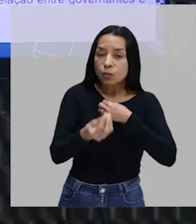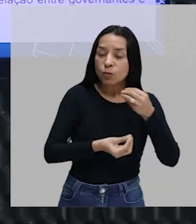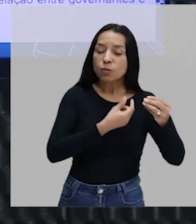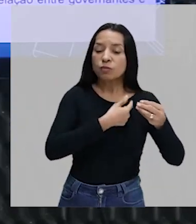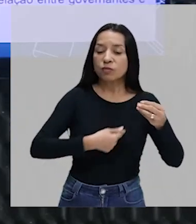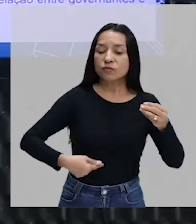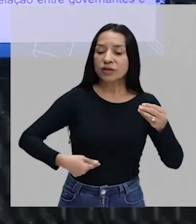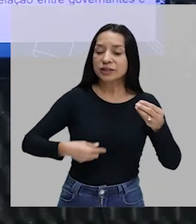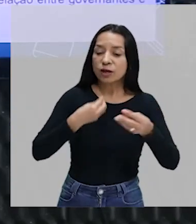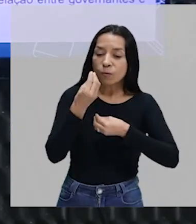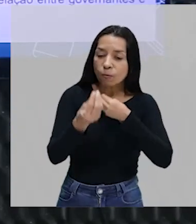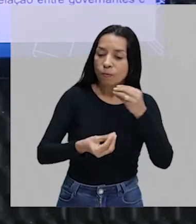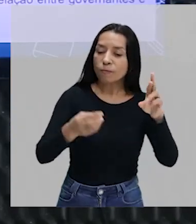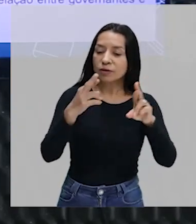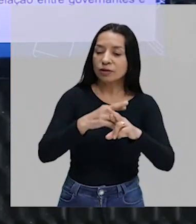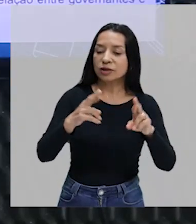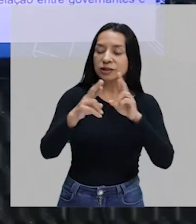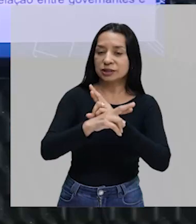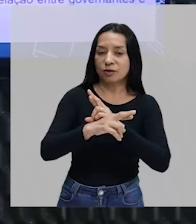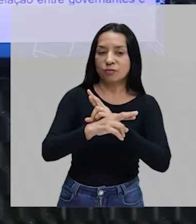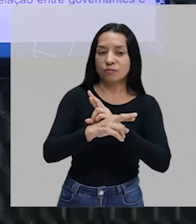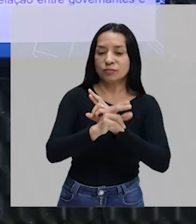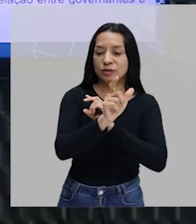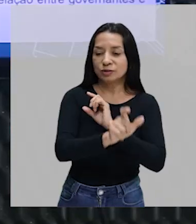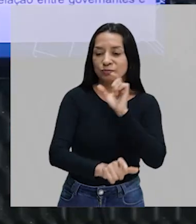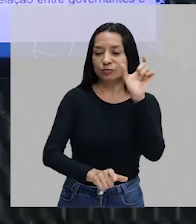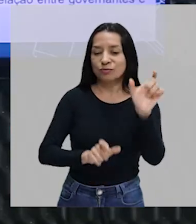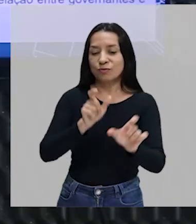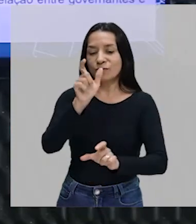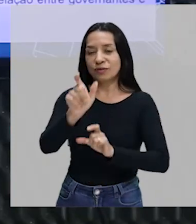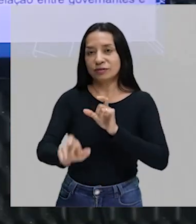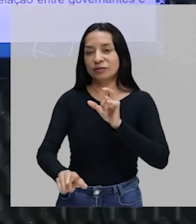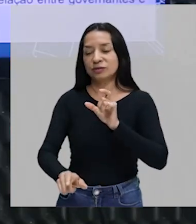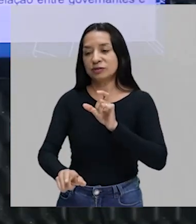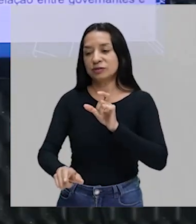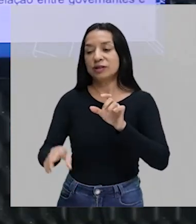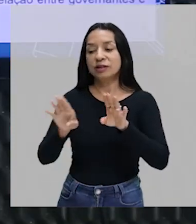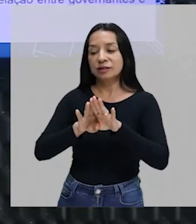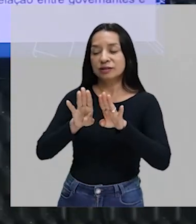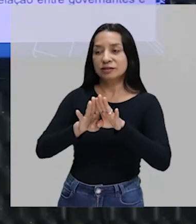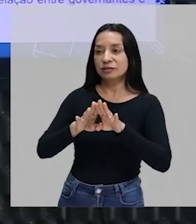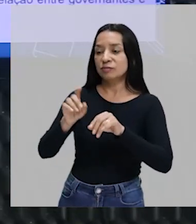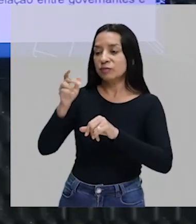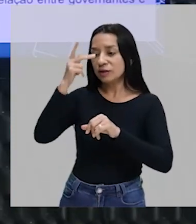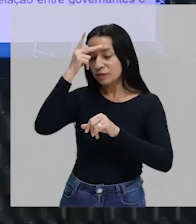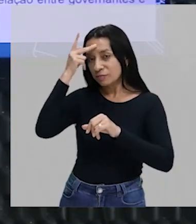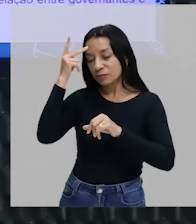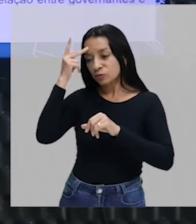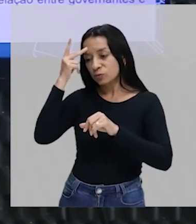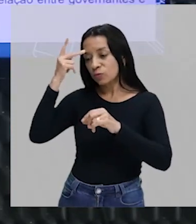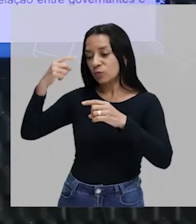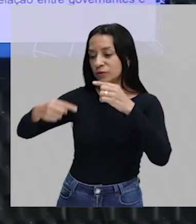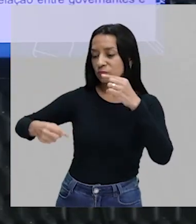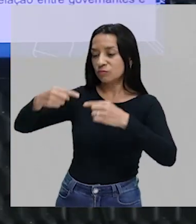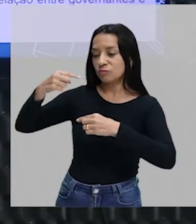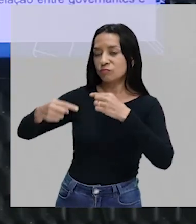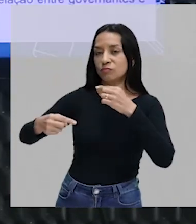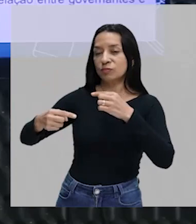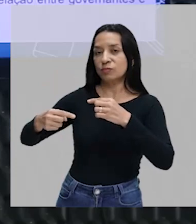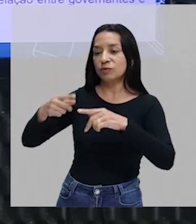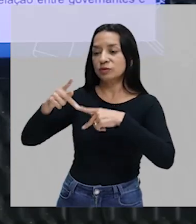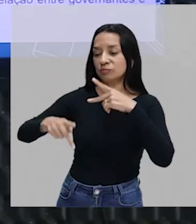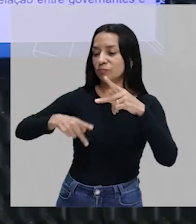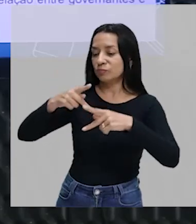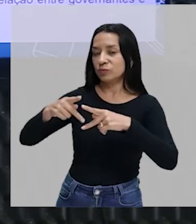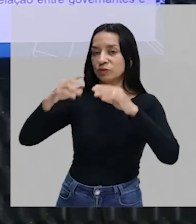do Estado. Não é a mesma coisa, se relaciona, mas são conceitos diferentes. Forma de governo é a maneira como